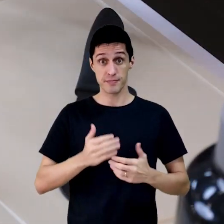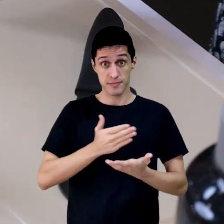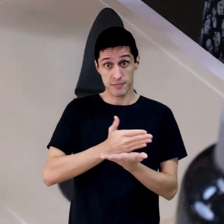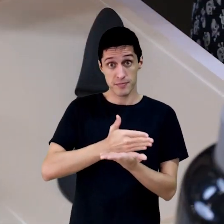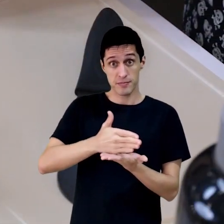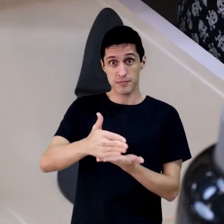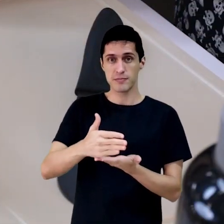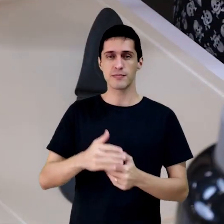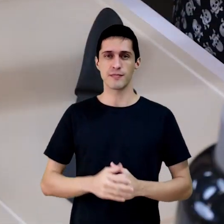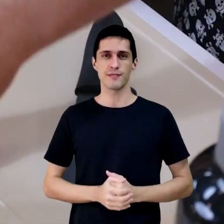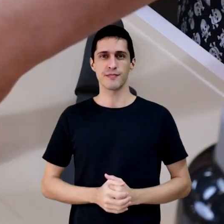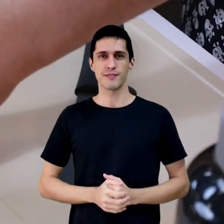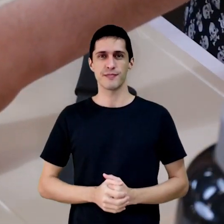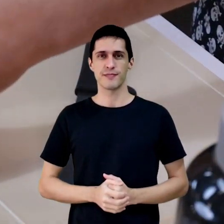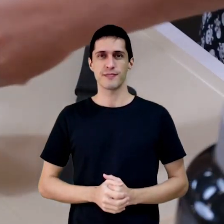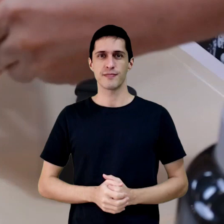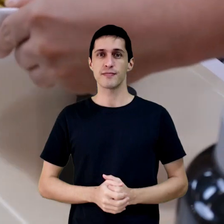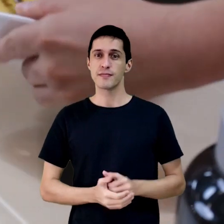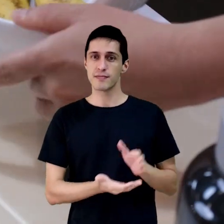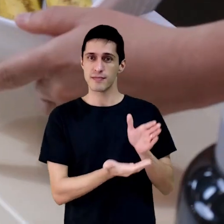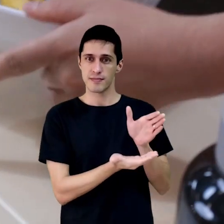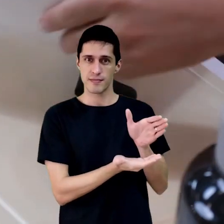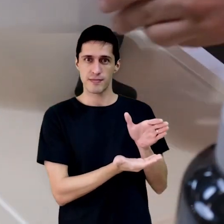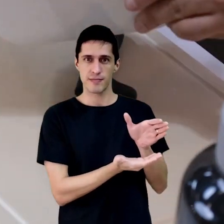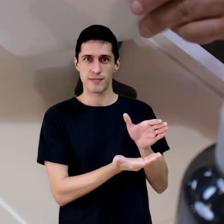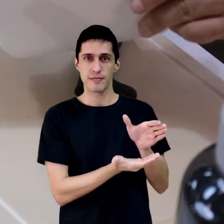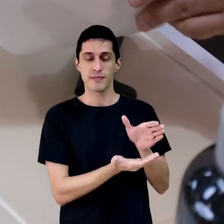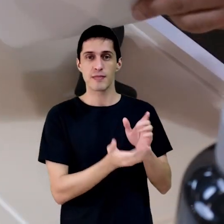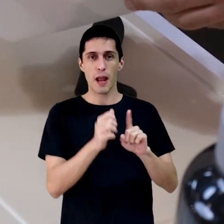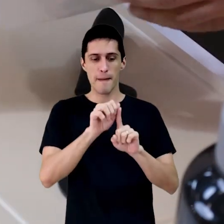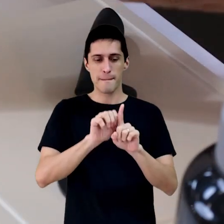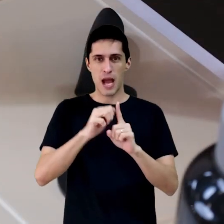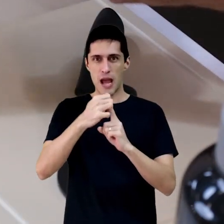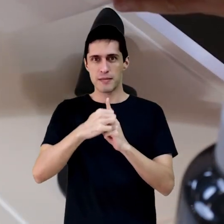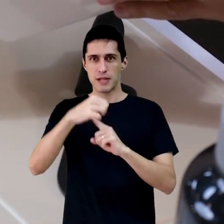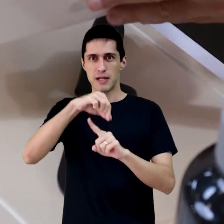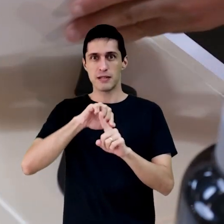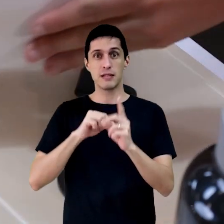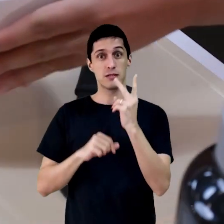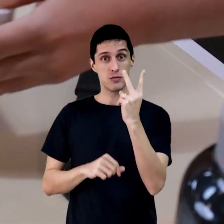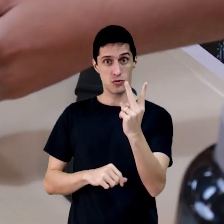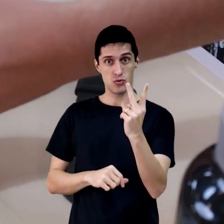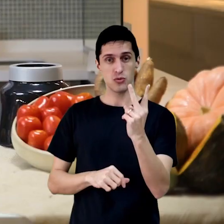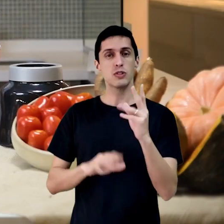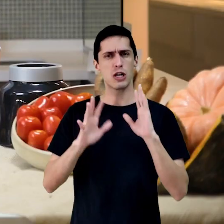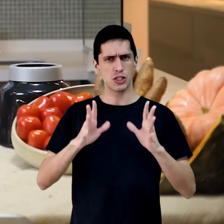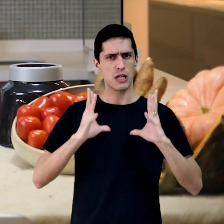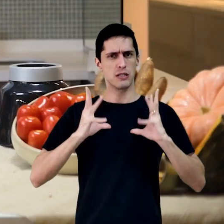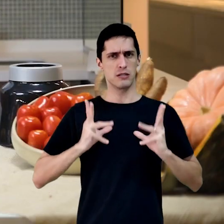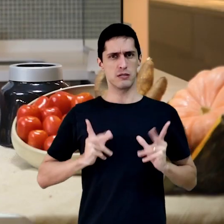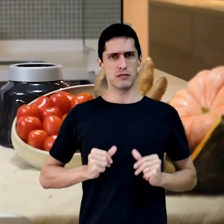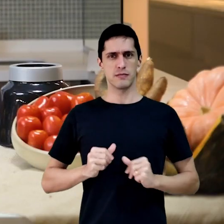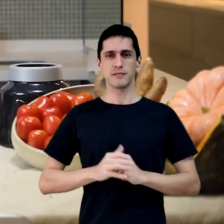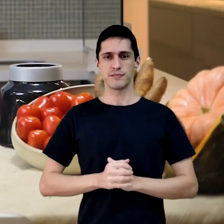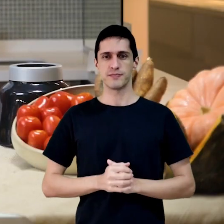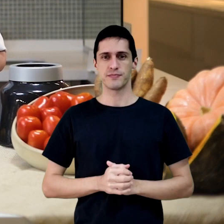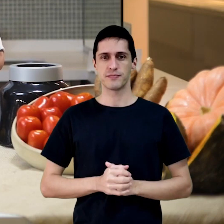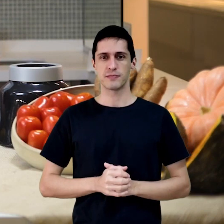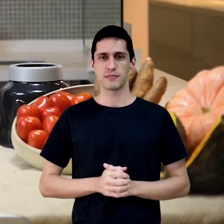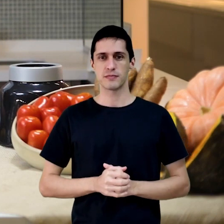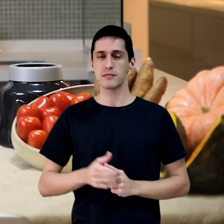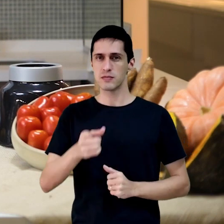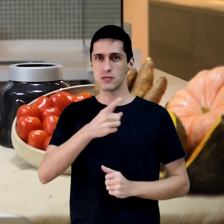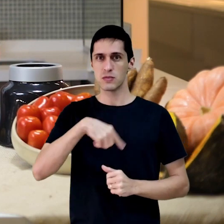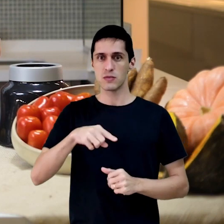receita, já estamos aqui, ó, as duas bananas já higienizadas. Retiramos essa parte